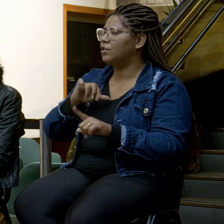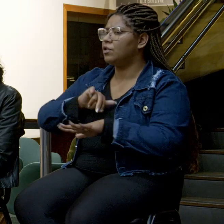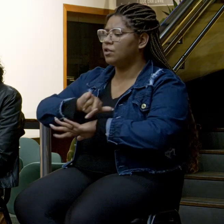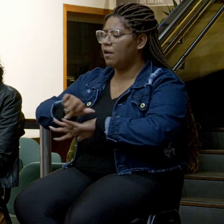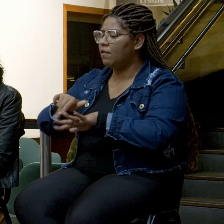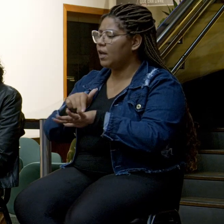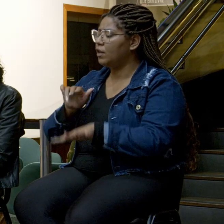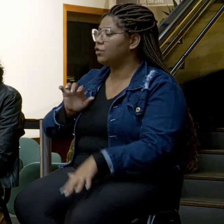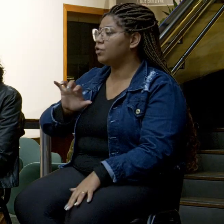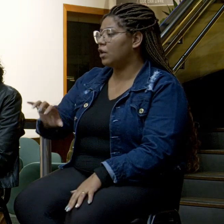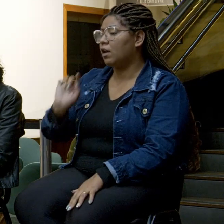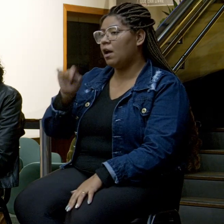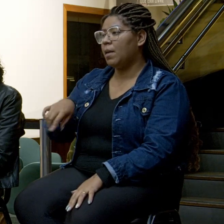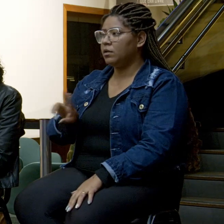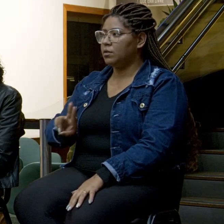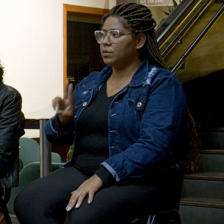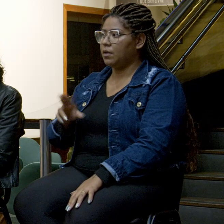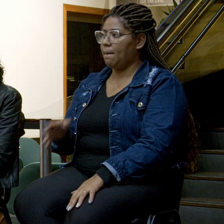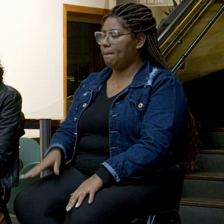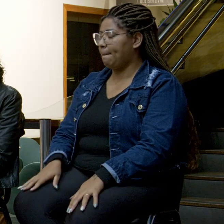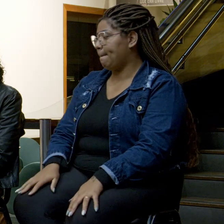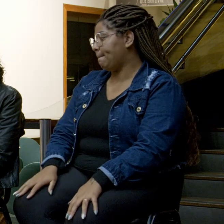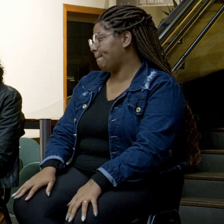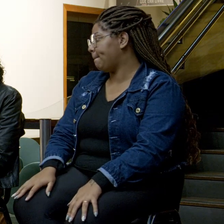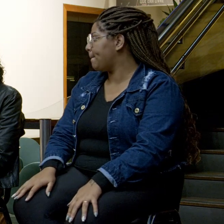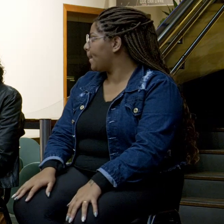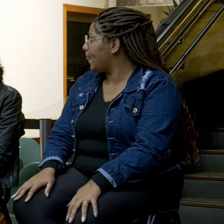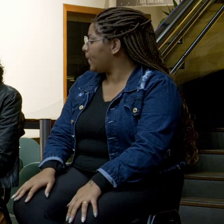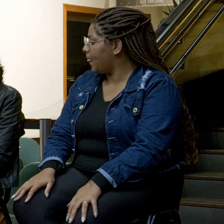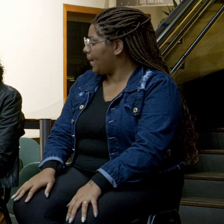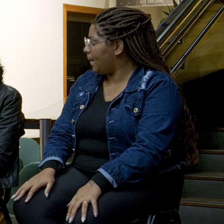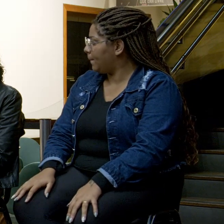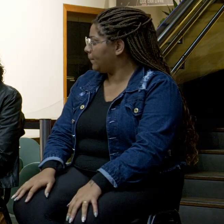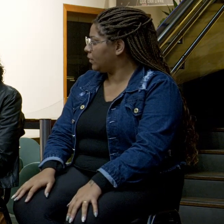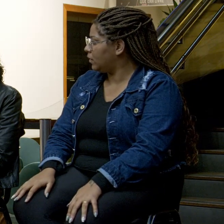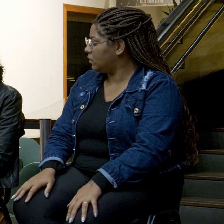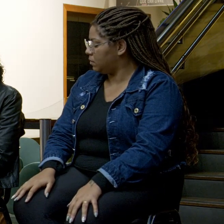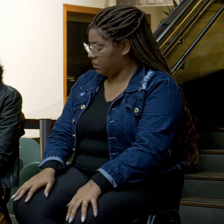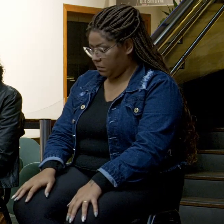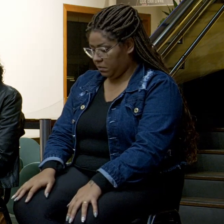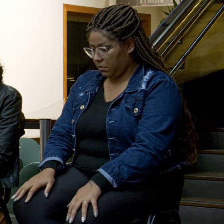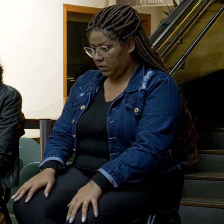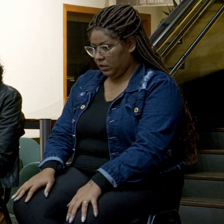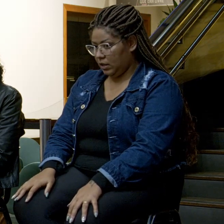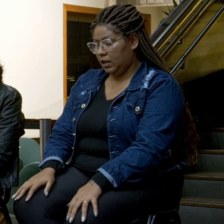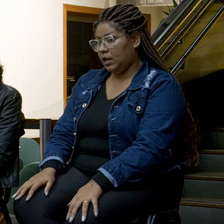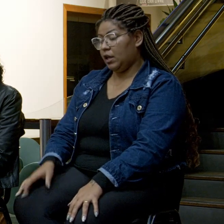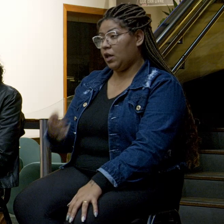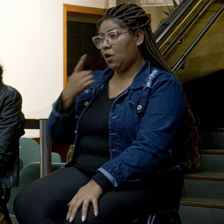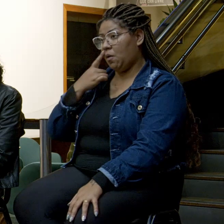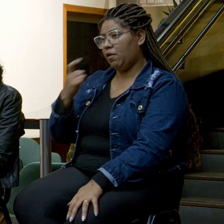camadas sobrepostas, e acho que esse silenciamento é muito